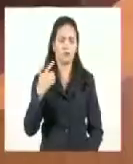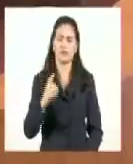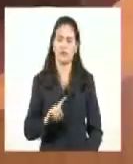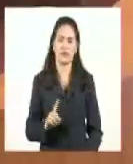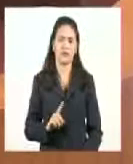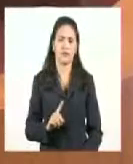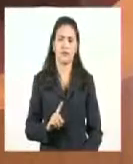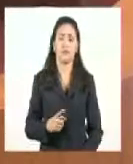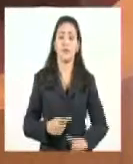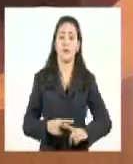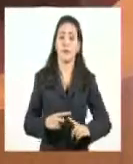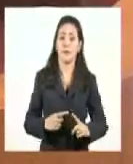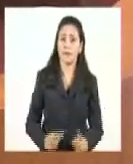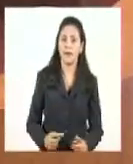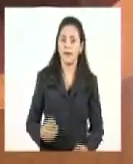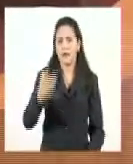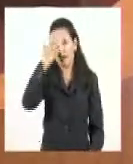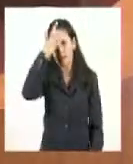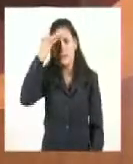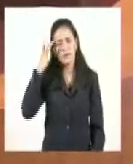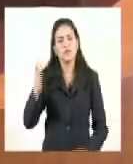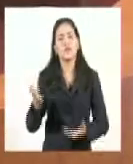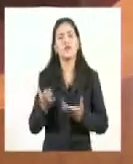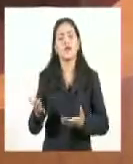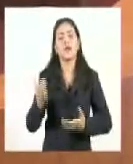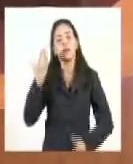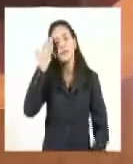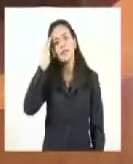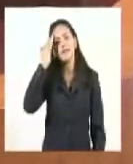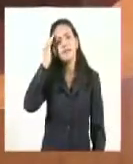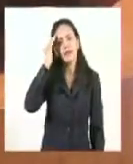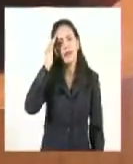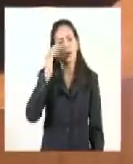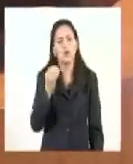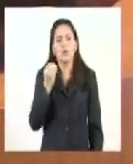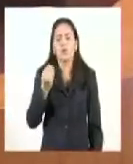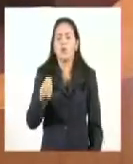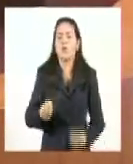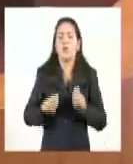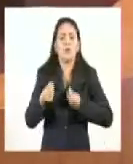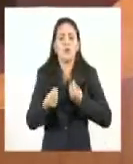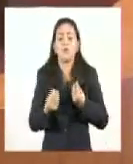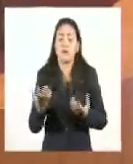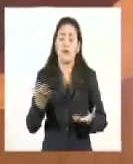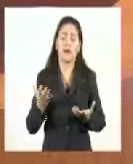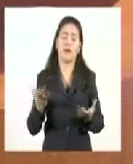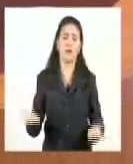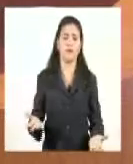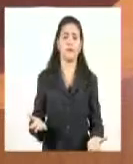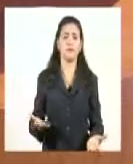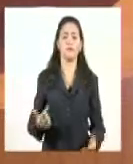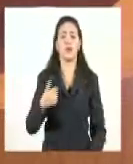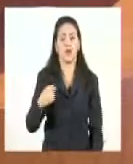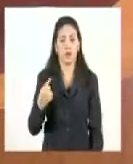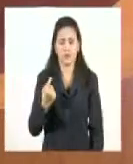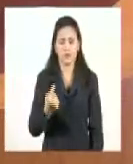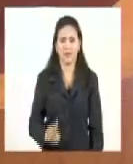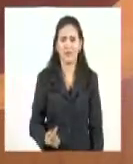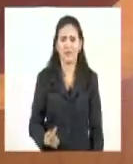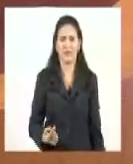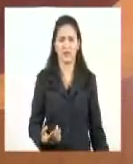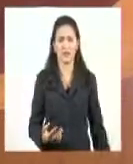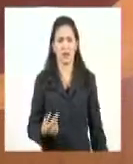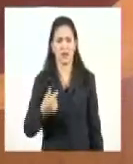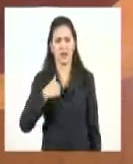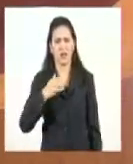Então, as pessoas querem entender da forma que querem entender. Veio dizer que eu